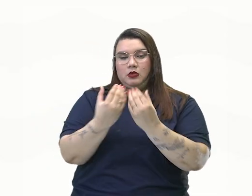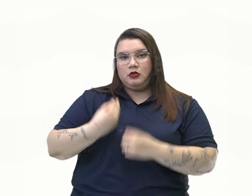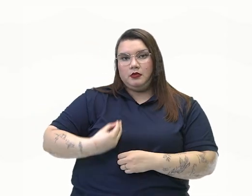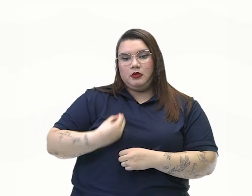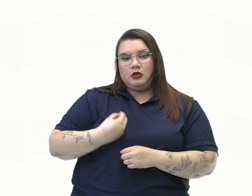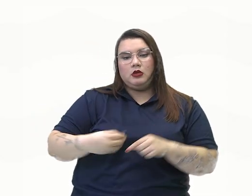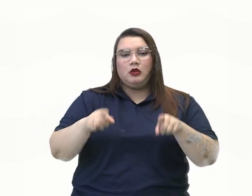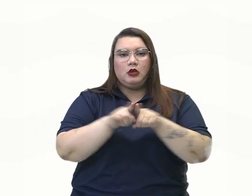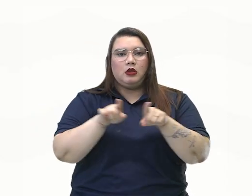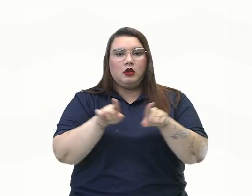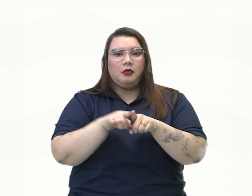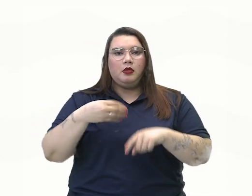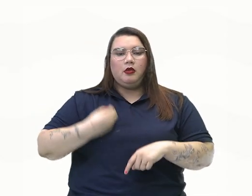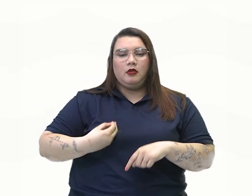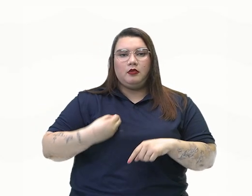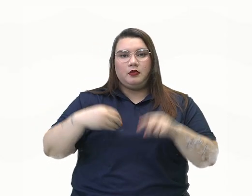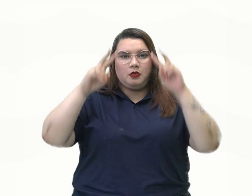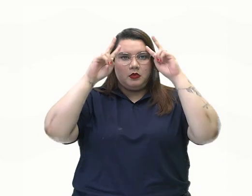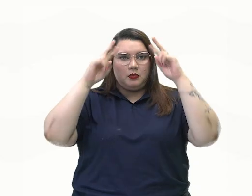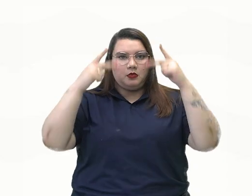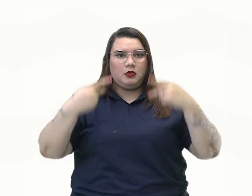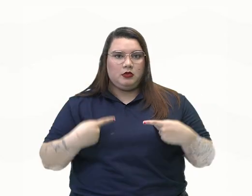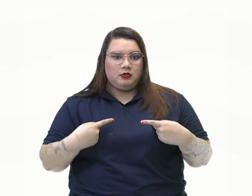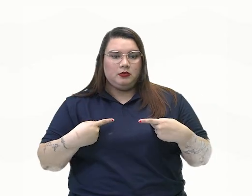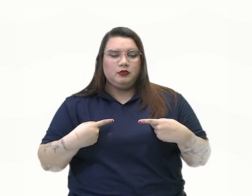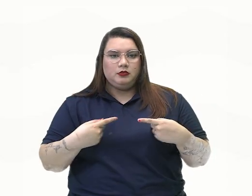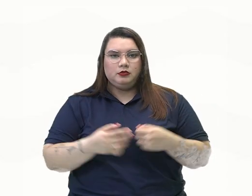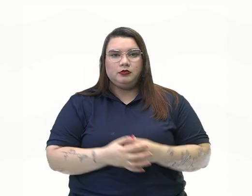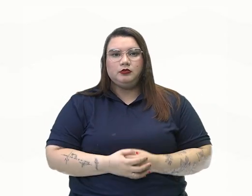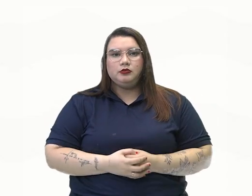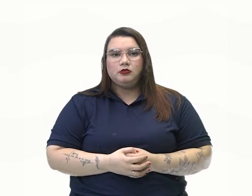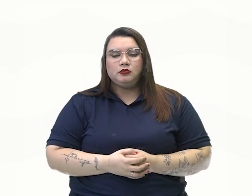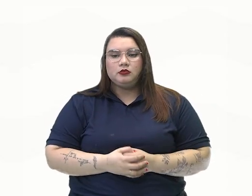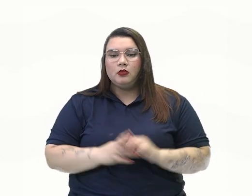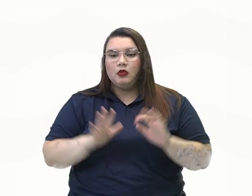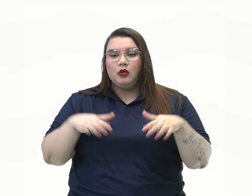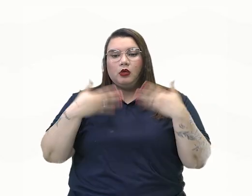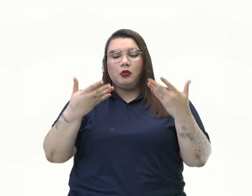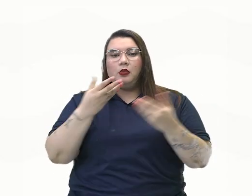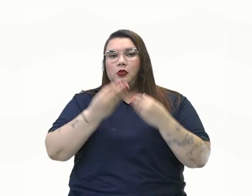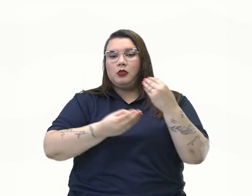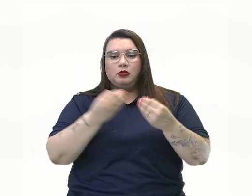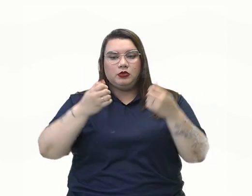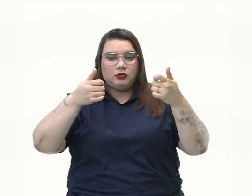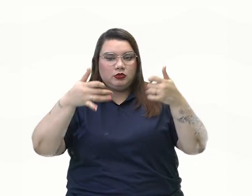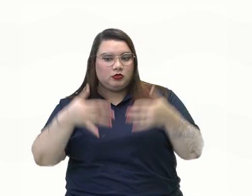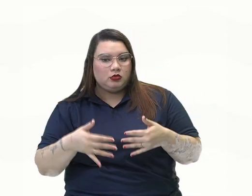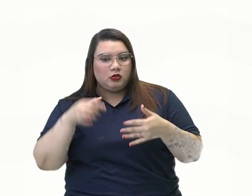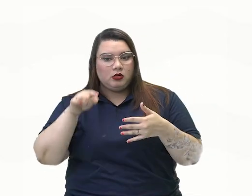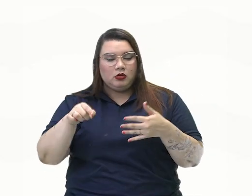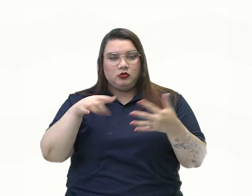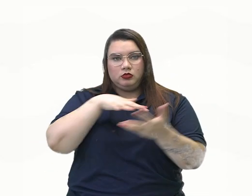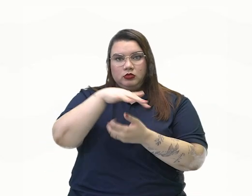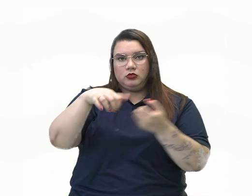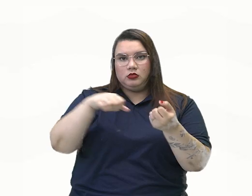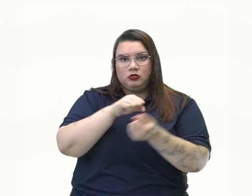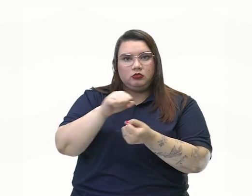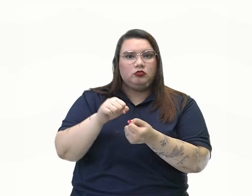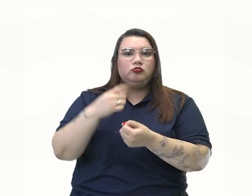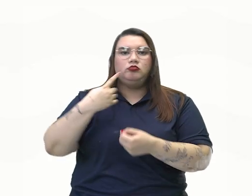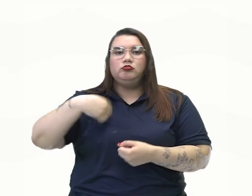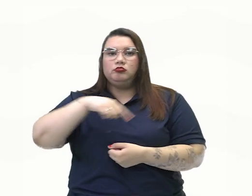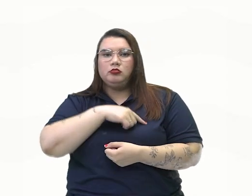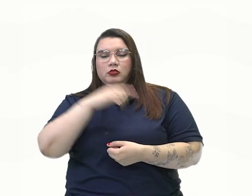comunidade de vida e a vida humana. E quando se fala da